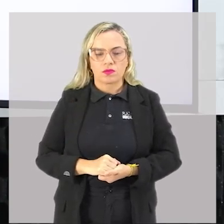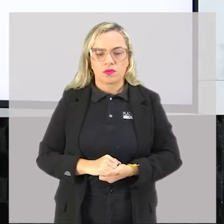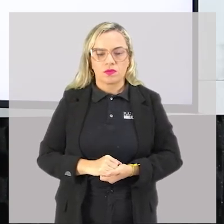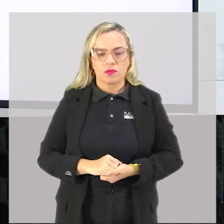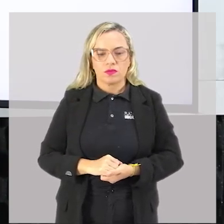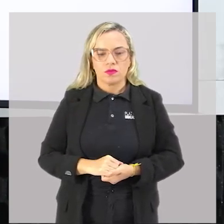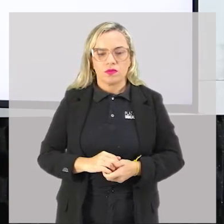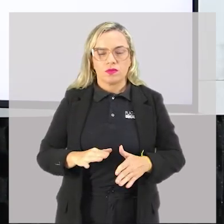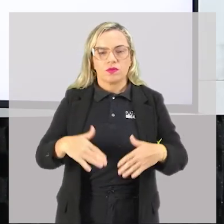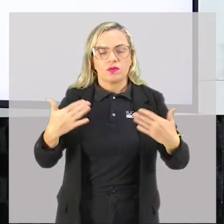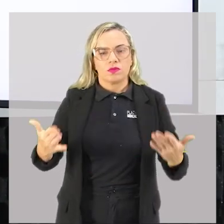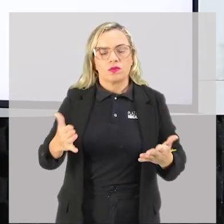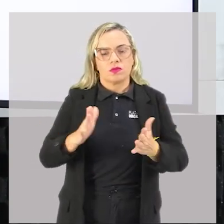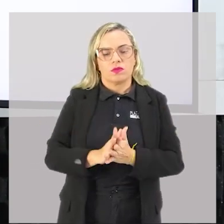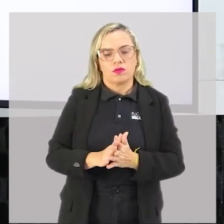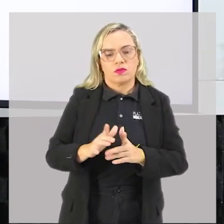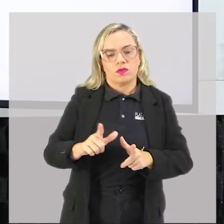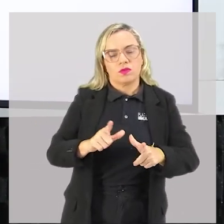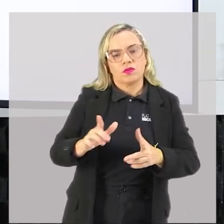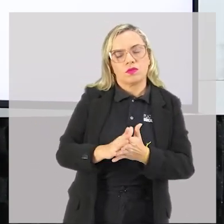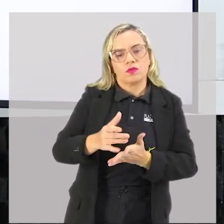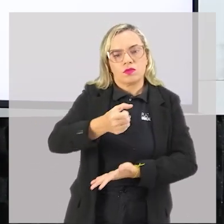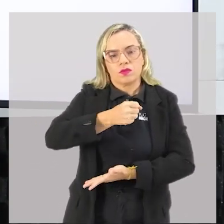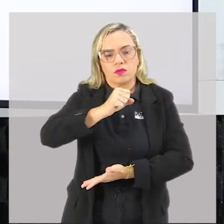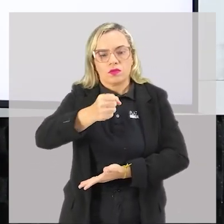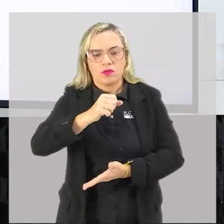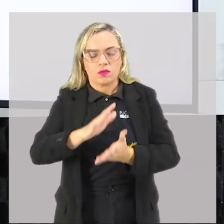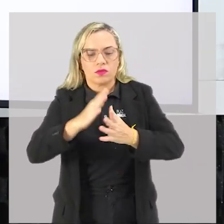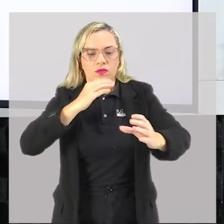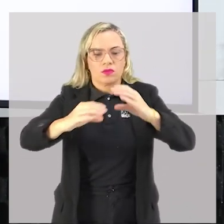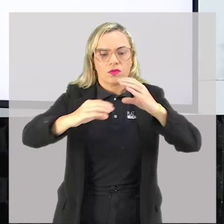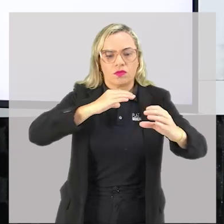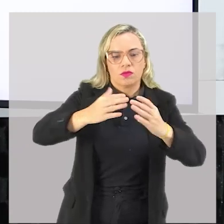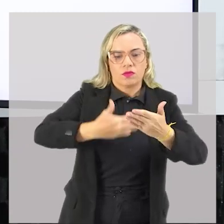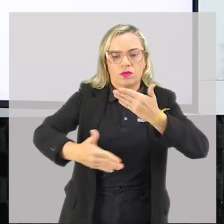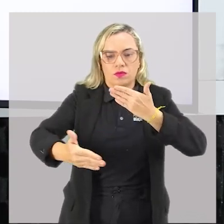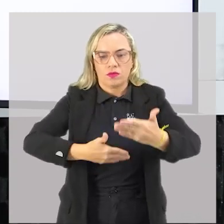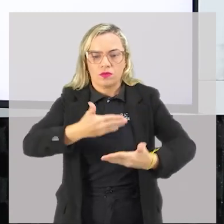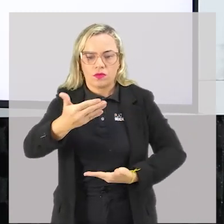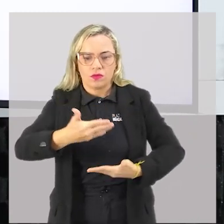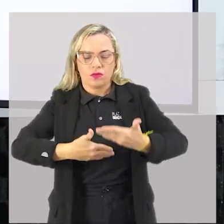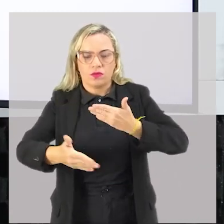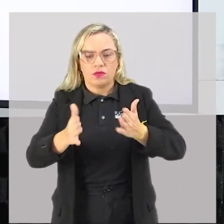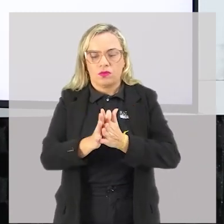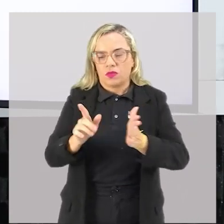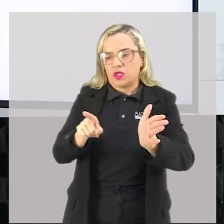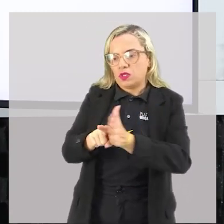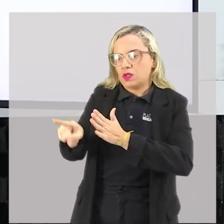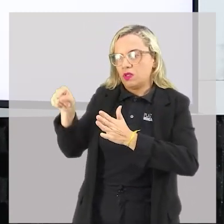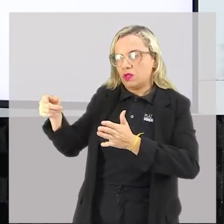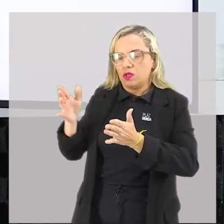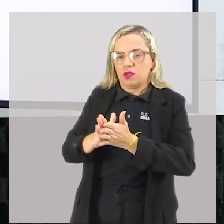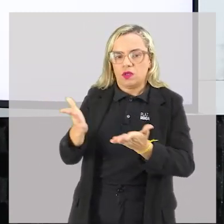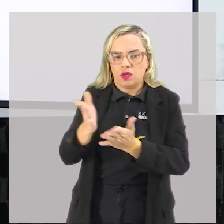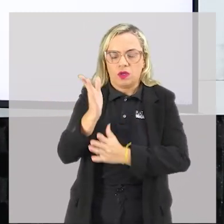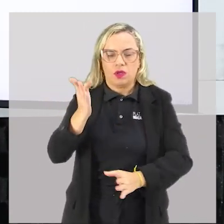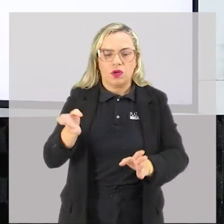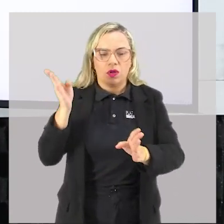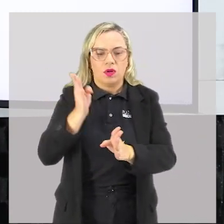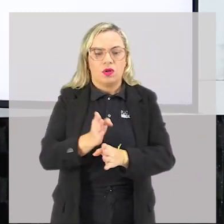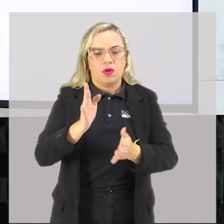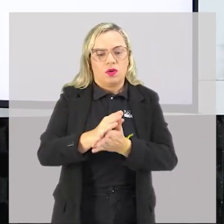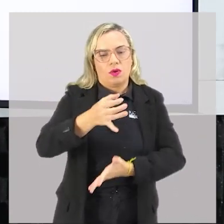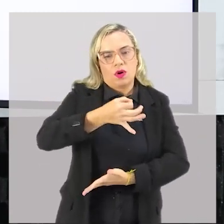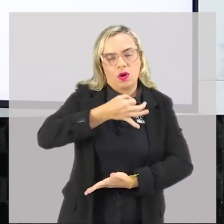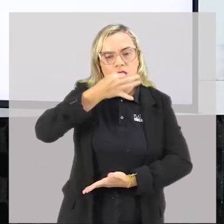interaction. Então, a gente trabalha com o processo de comunicação ou processo de interação para questionar alguém e descobrir a